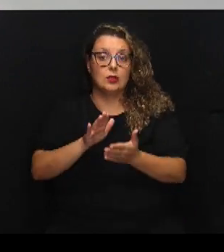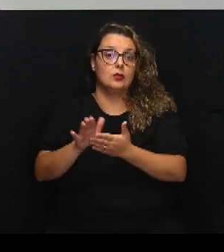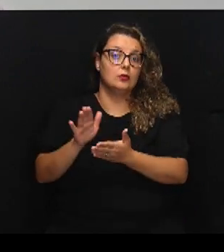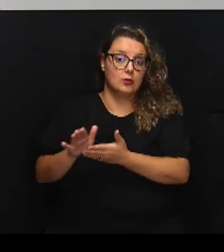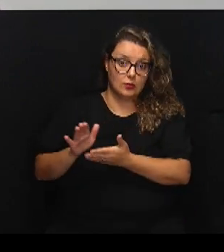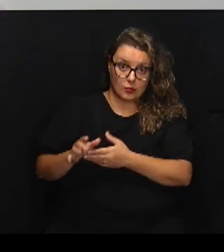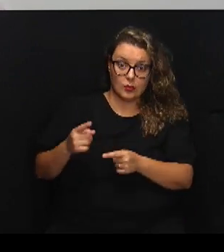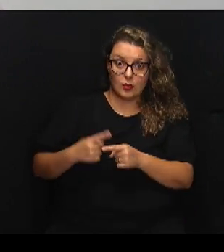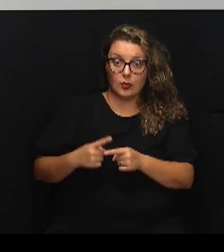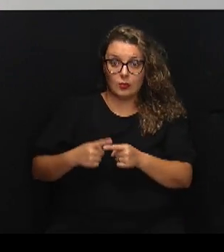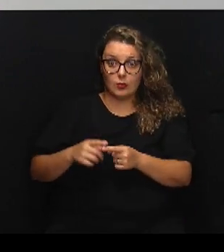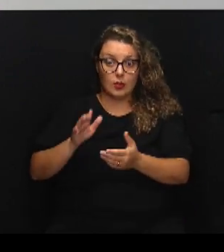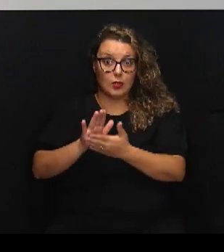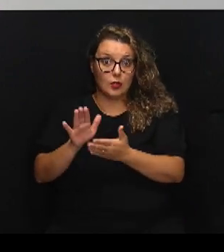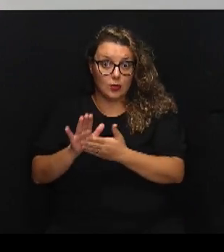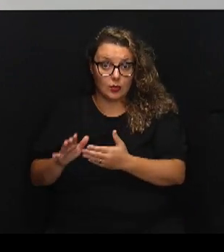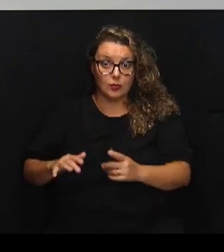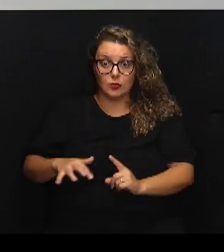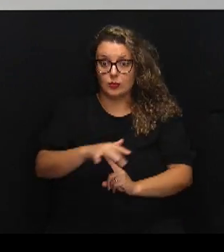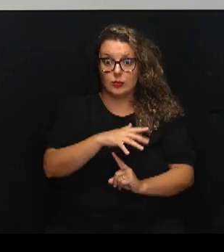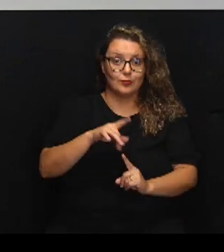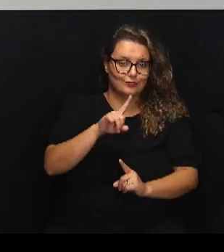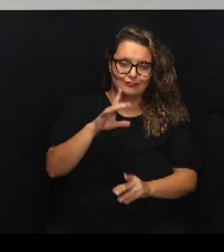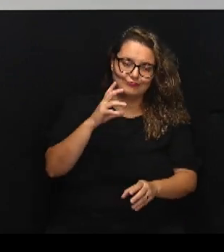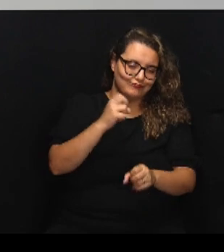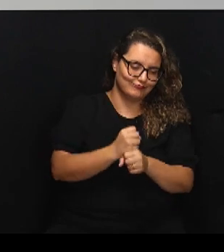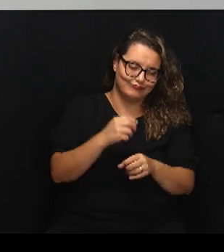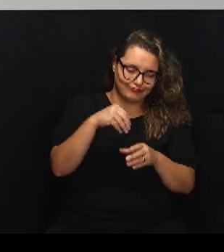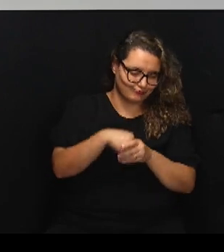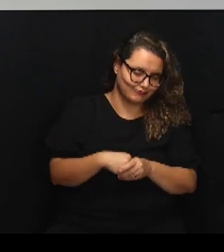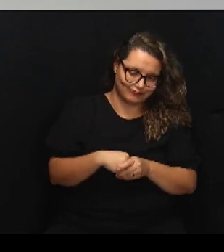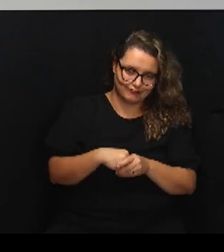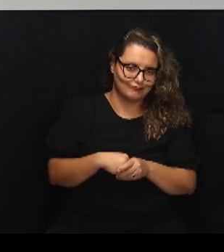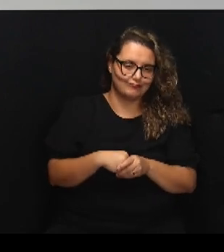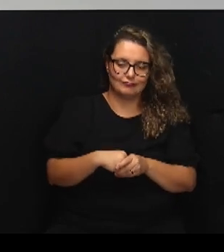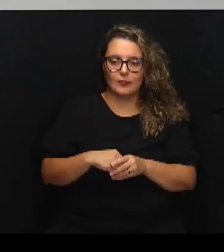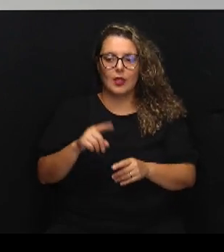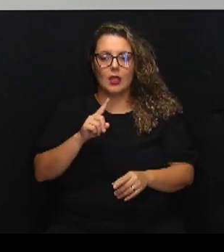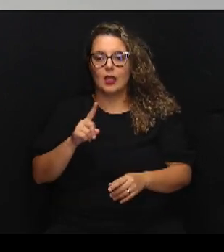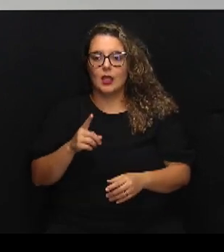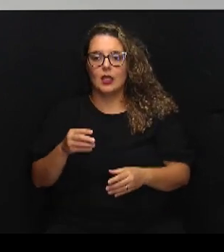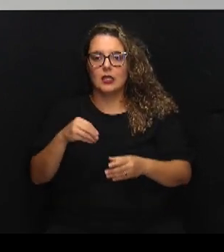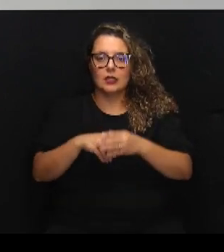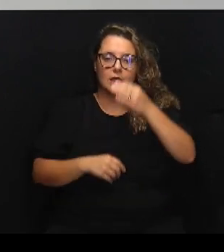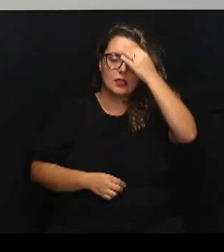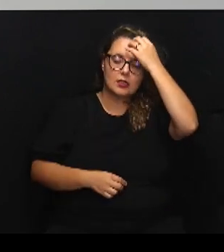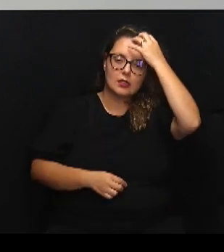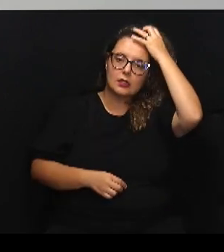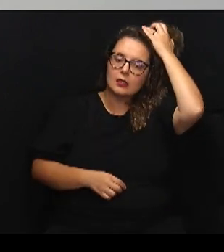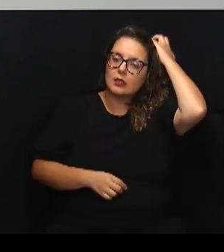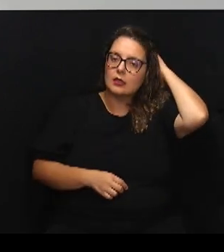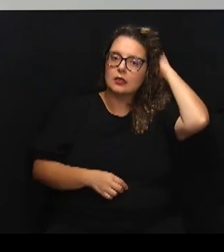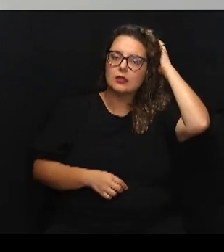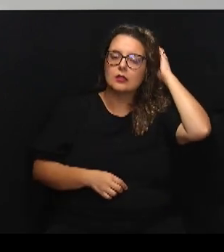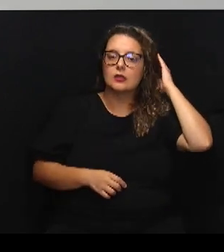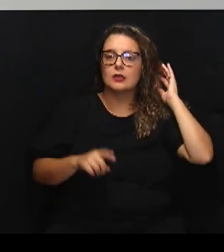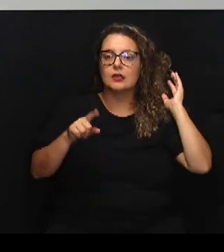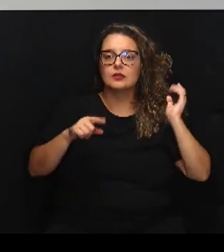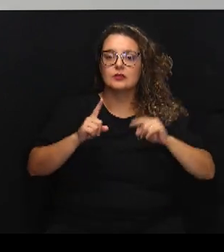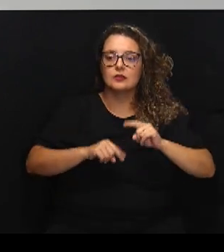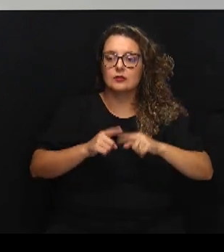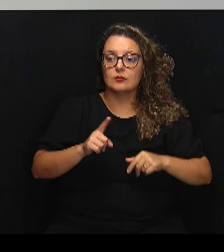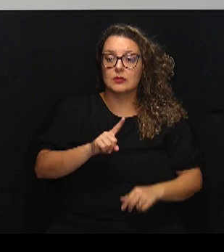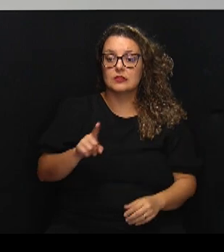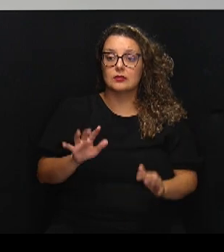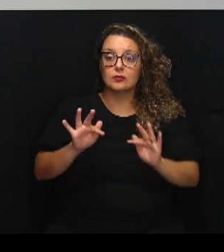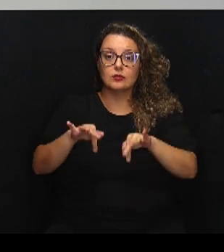questões relacionadas ao custo, né, porque o custo ambiental ele não está computado. tá? Ele não está ali, é só o custo do material,